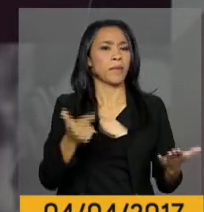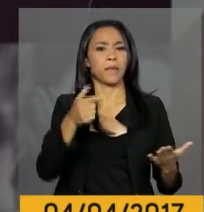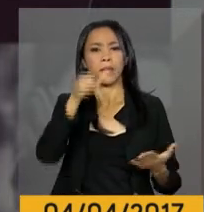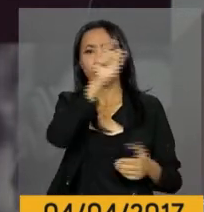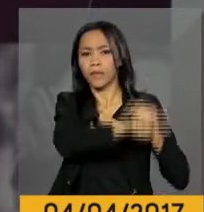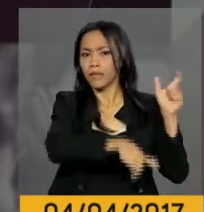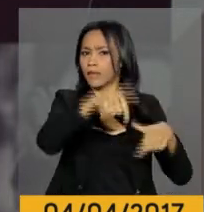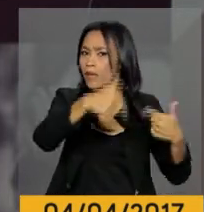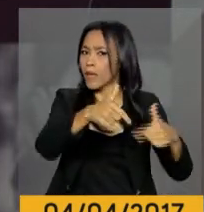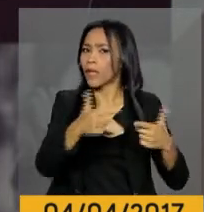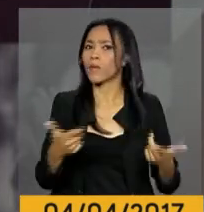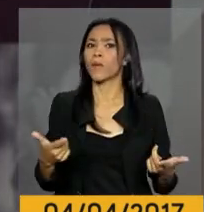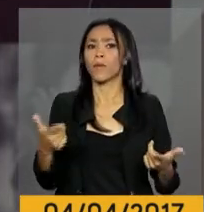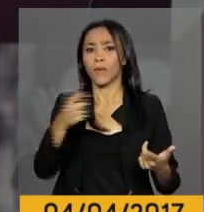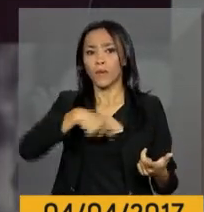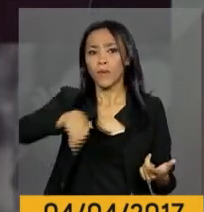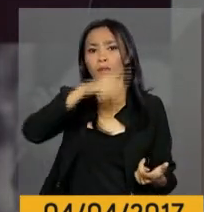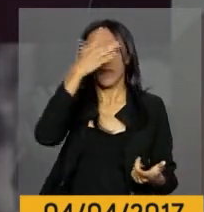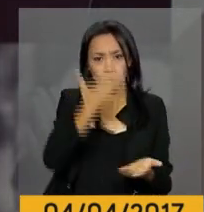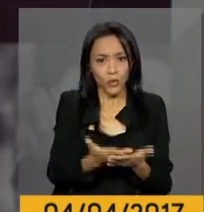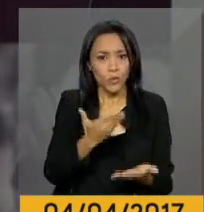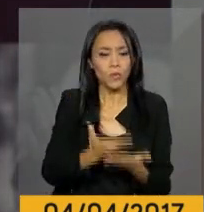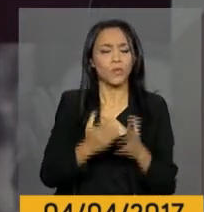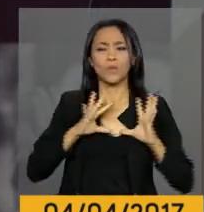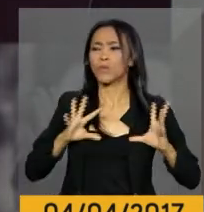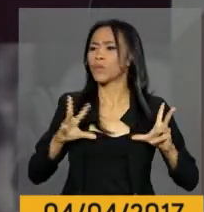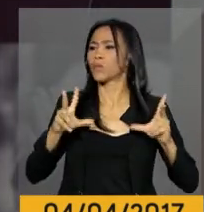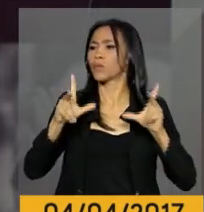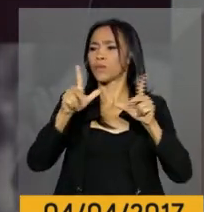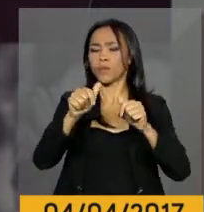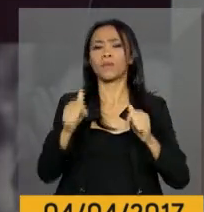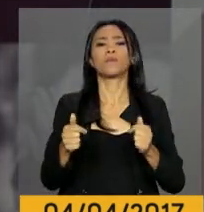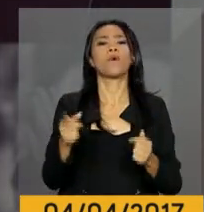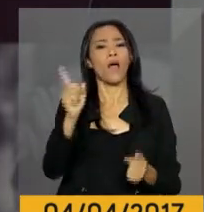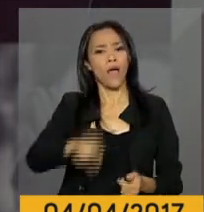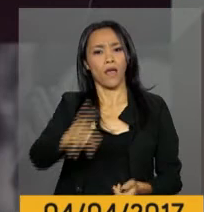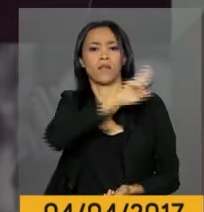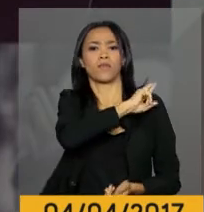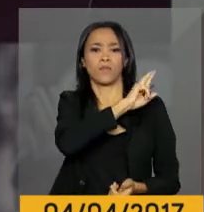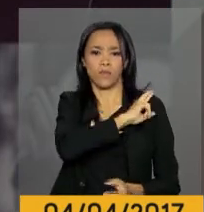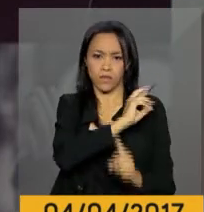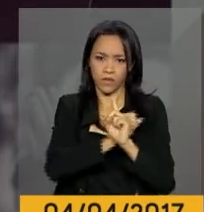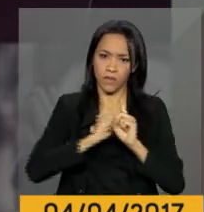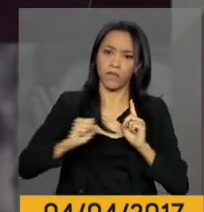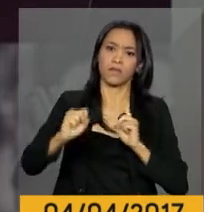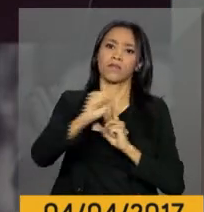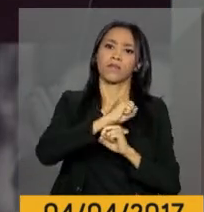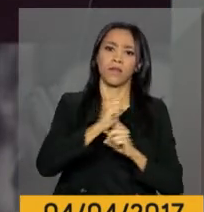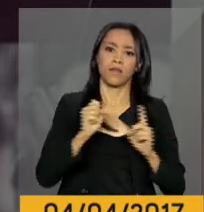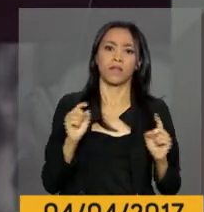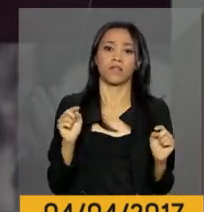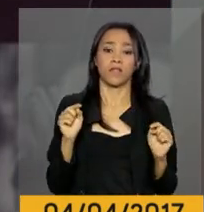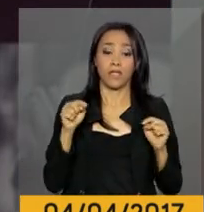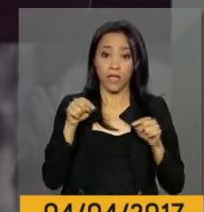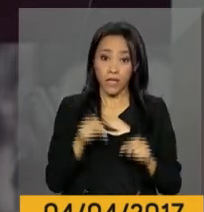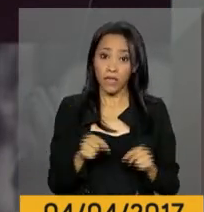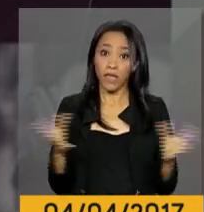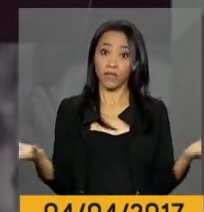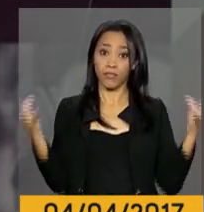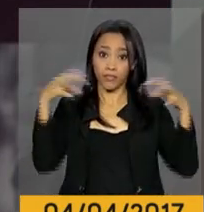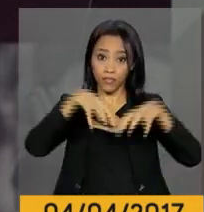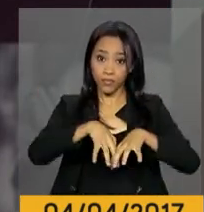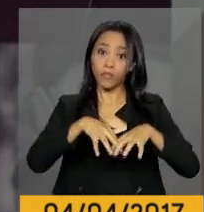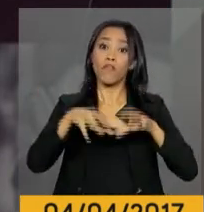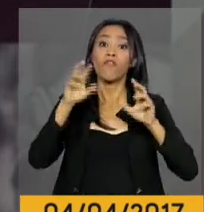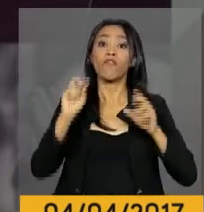trabalhadores, dos acadêmicos. Este é um grande valor agregado do Fórum Global da